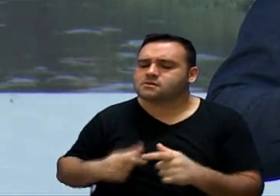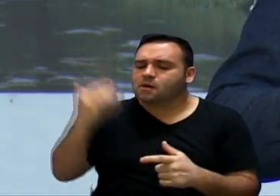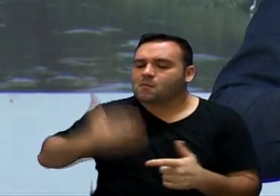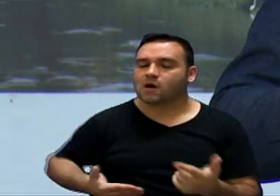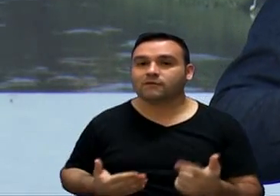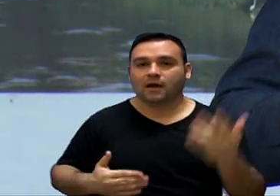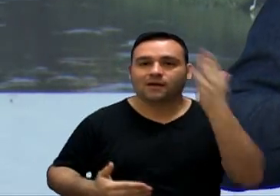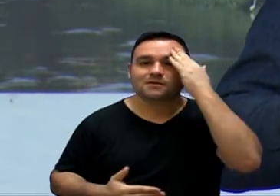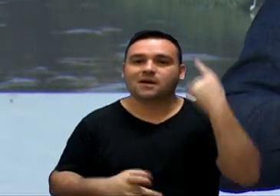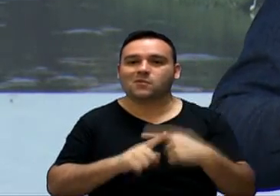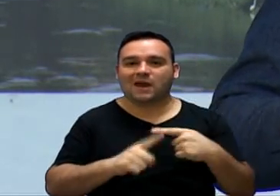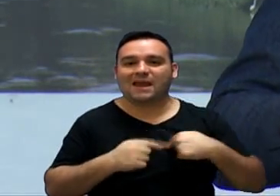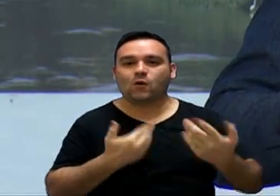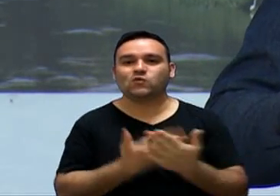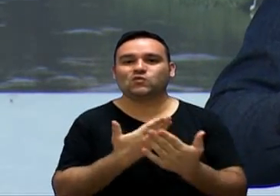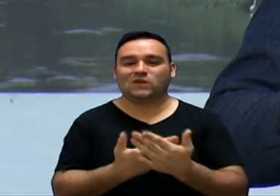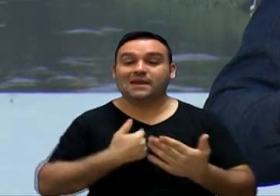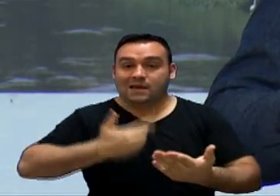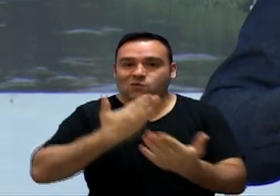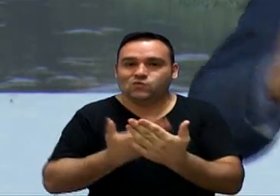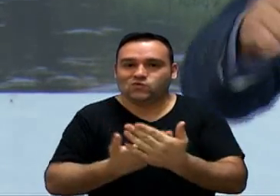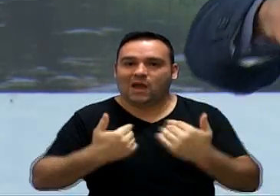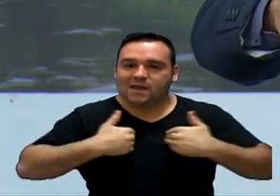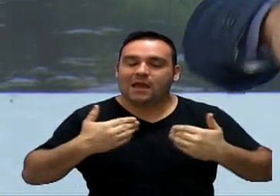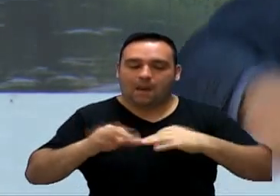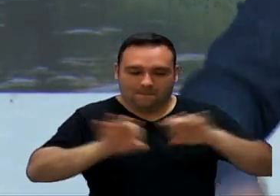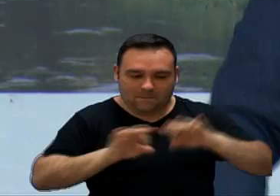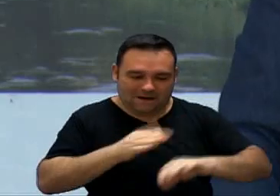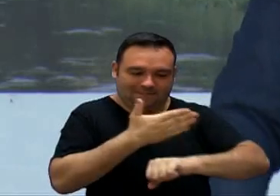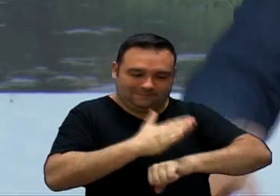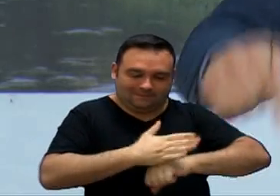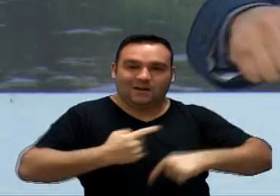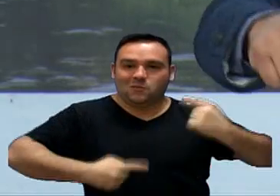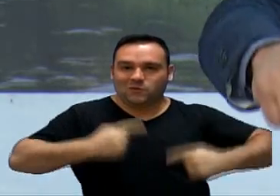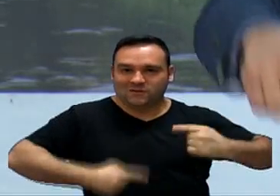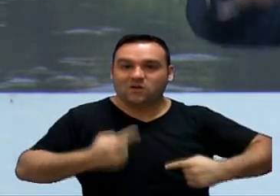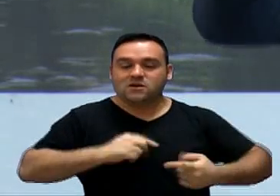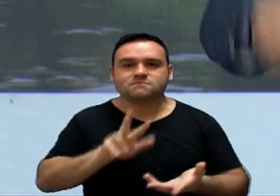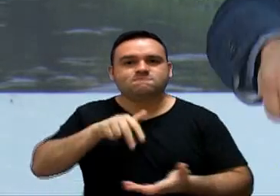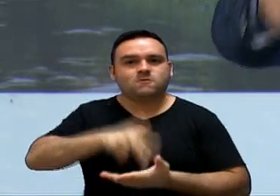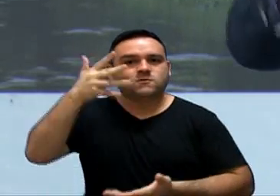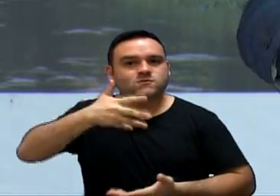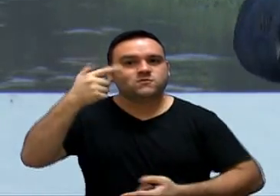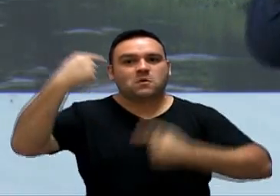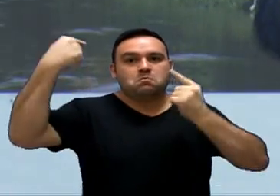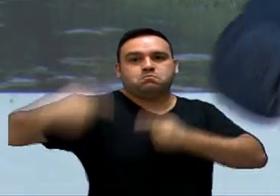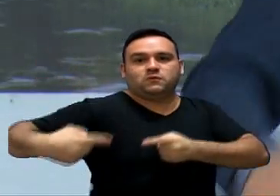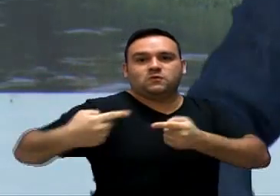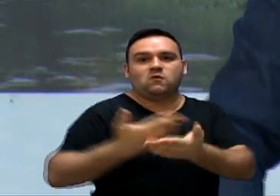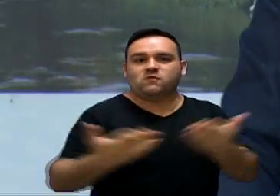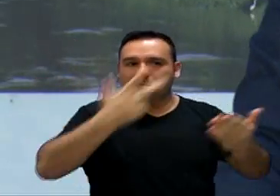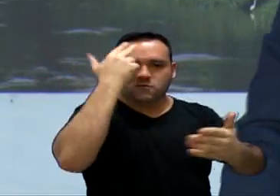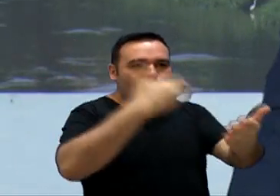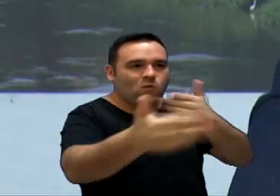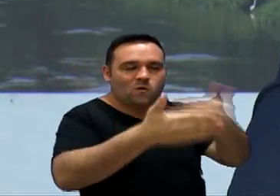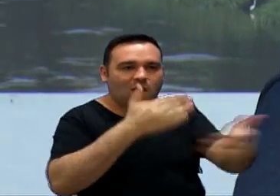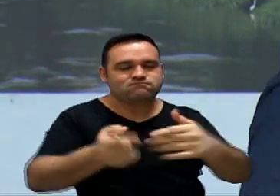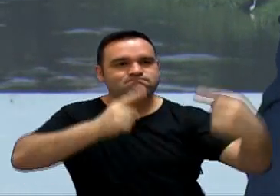Crianças saudáveis. Eu sei porque eu estudei, vereadora. Eu me preparei para ser político. É por isso que eu venho aqui e debato de igual para igual contra qualquer